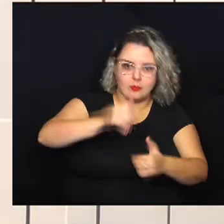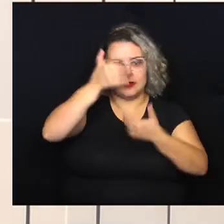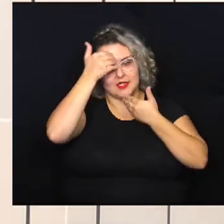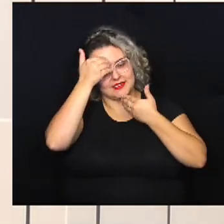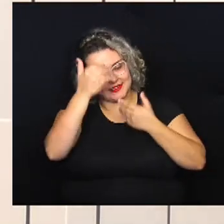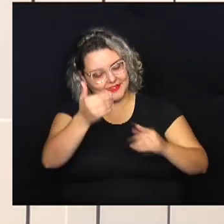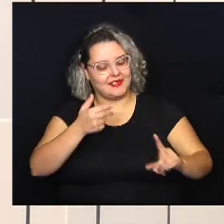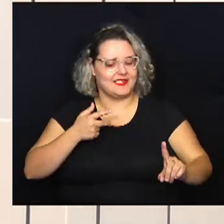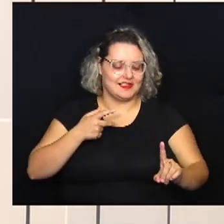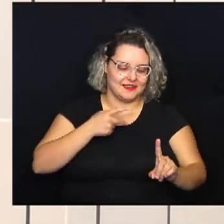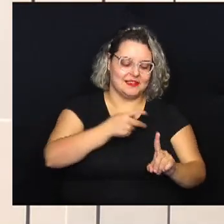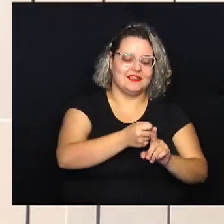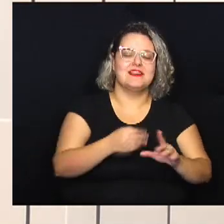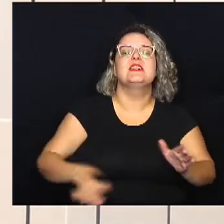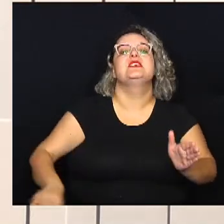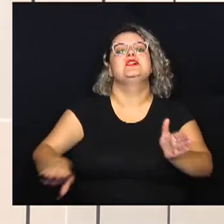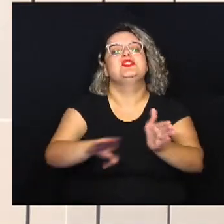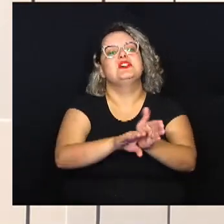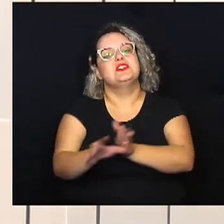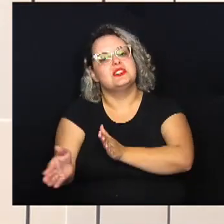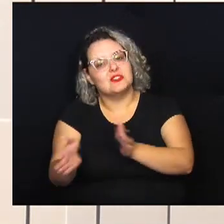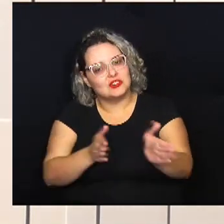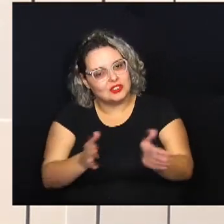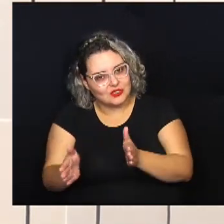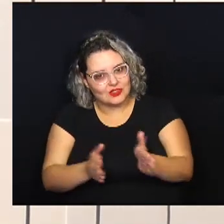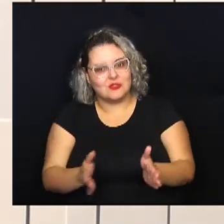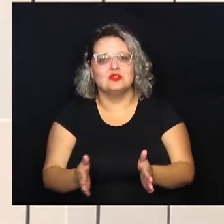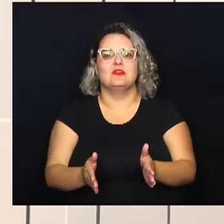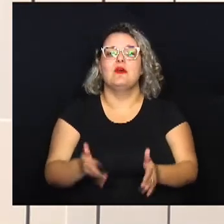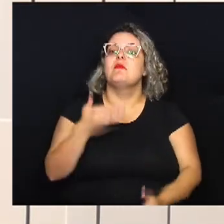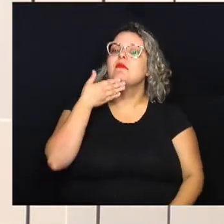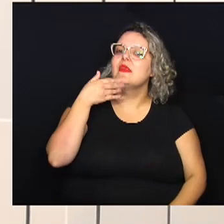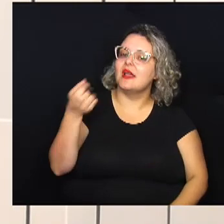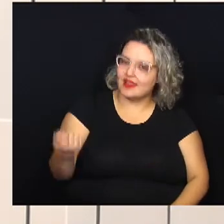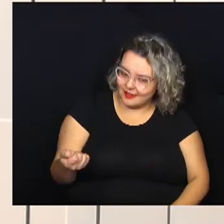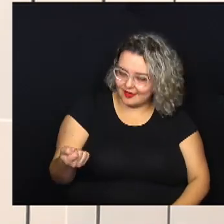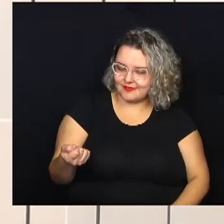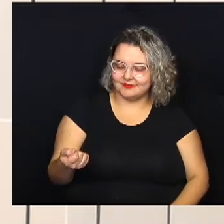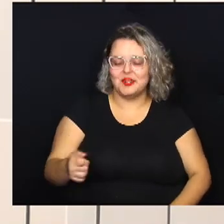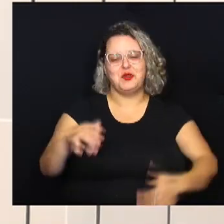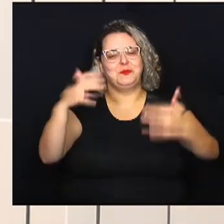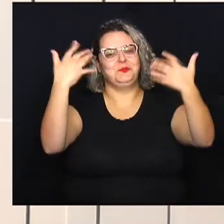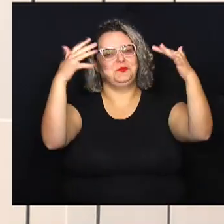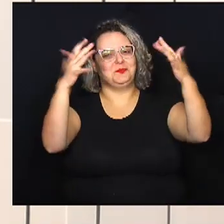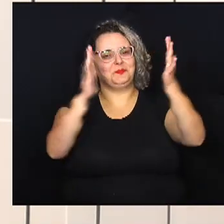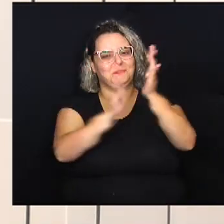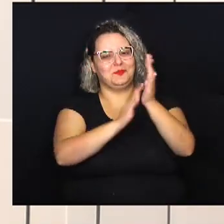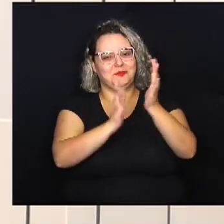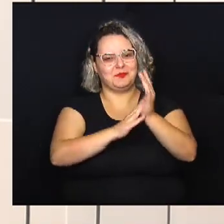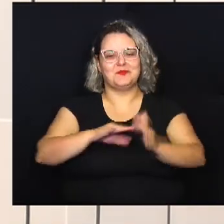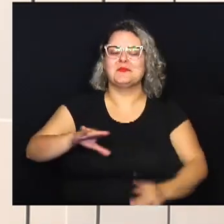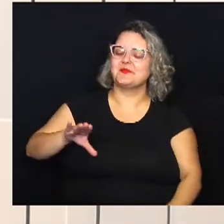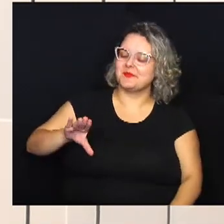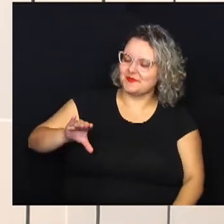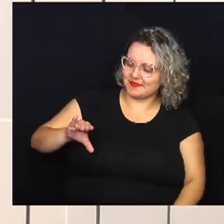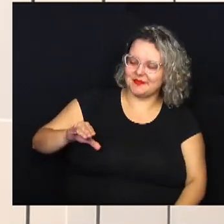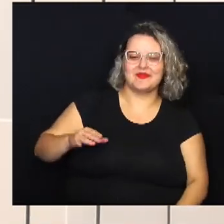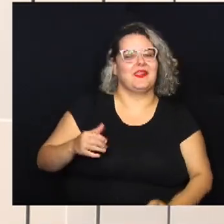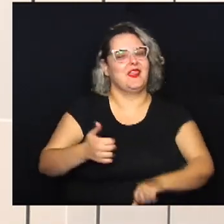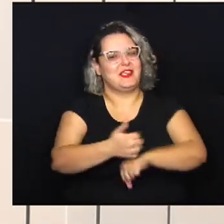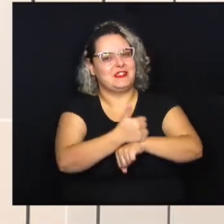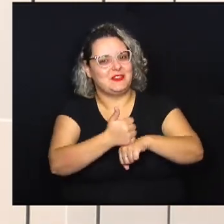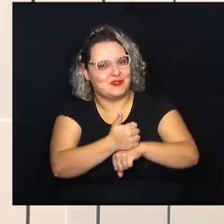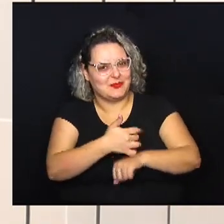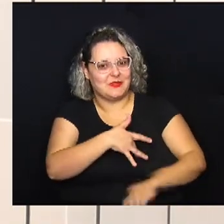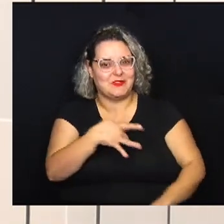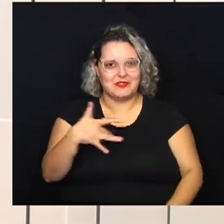vacina nós chegamos neste momento muito melhor. Então, parabéns aos nossos cientistas, aos profissionais da